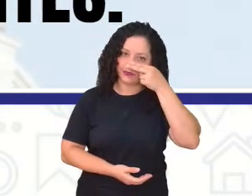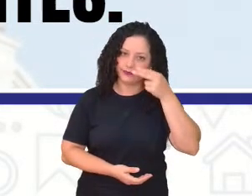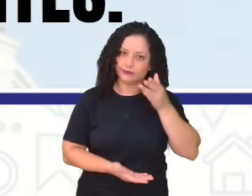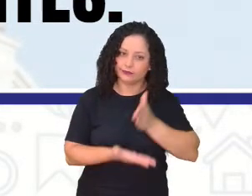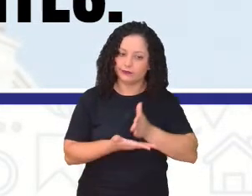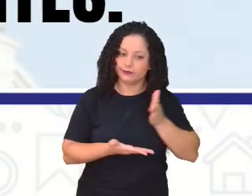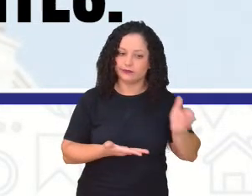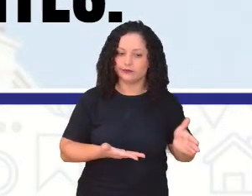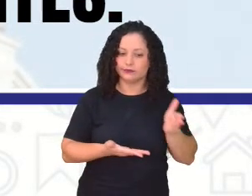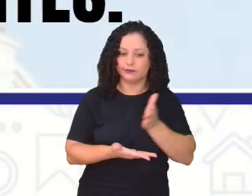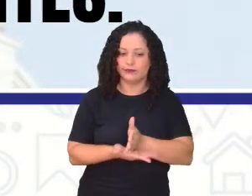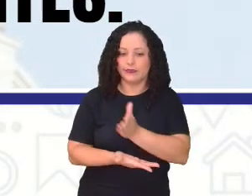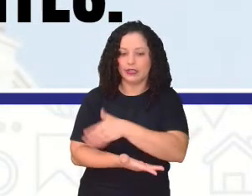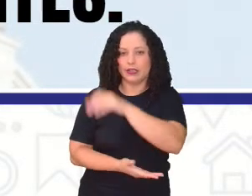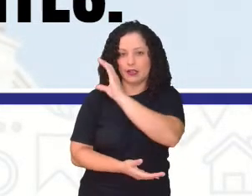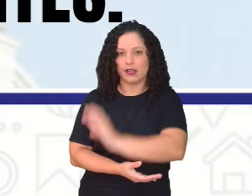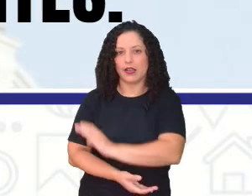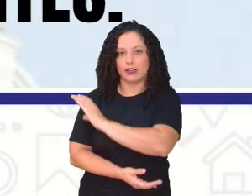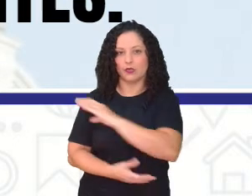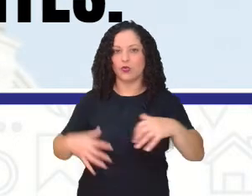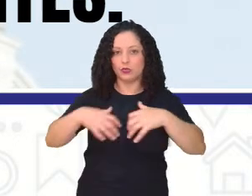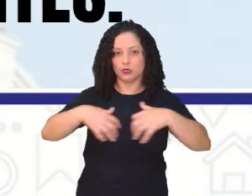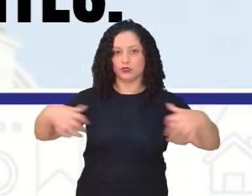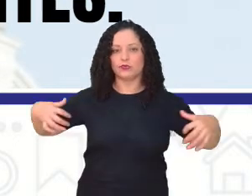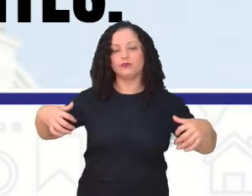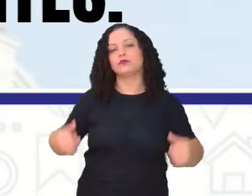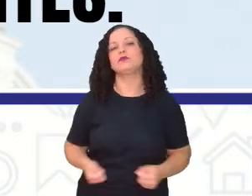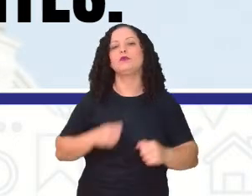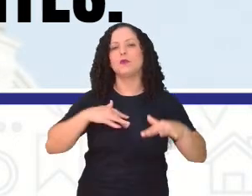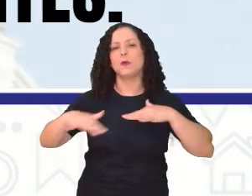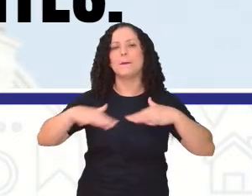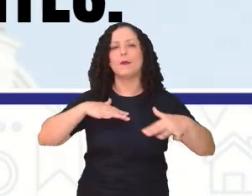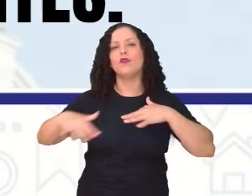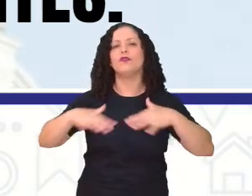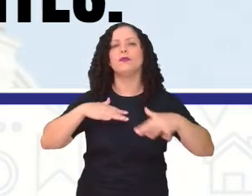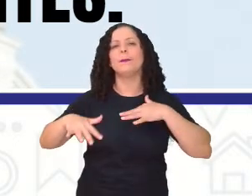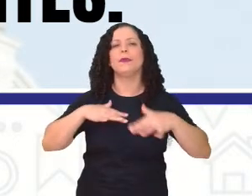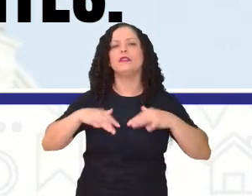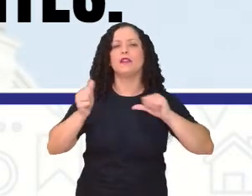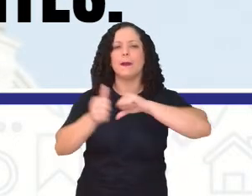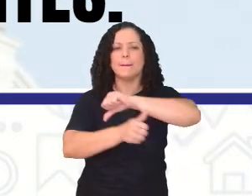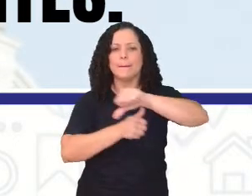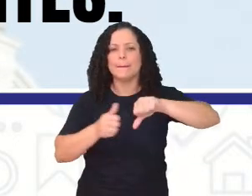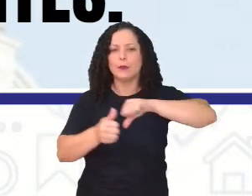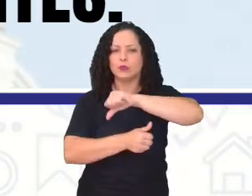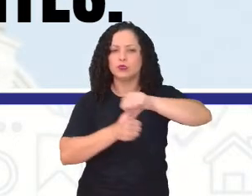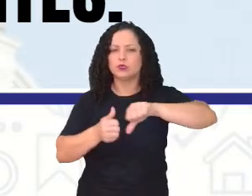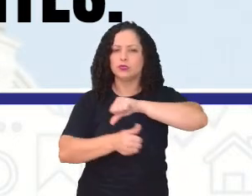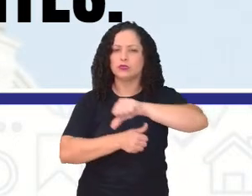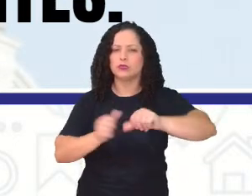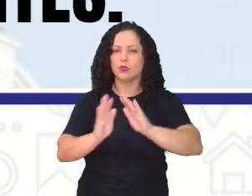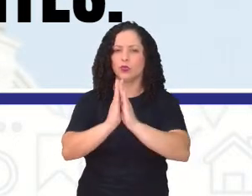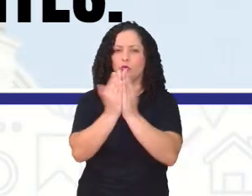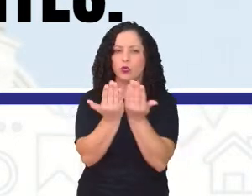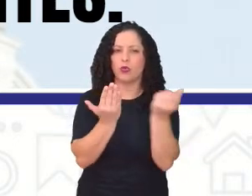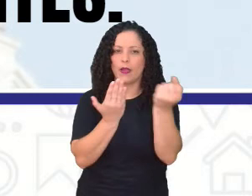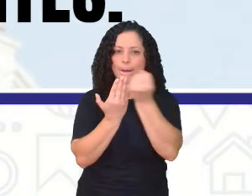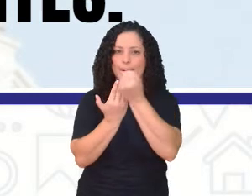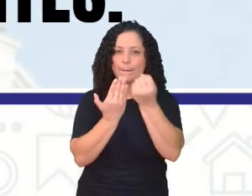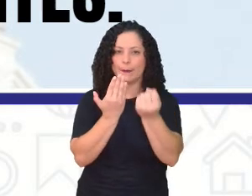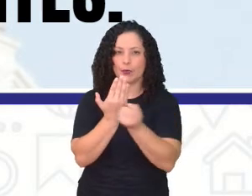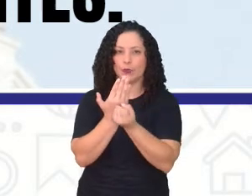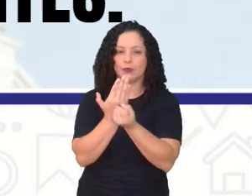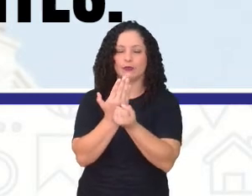ficou conhecido como Reforma Protestante. Começou na Alemanha, lá a partir, né,